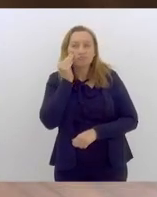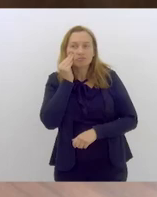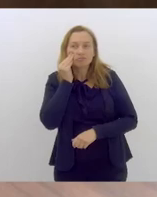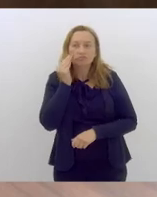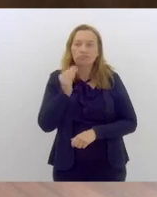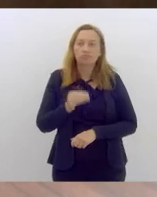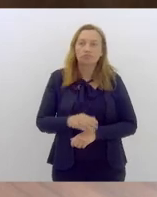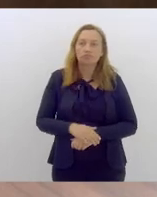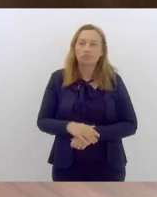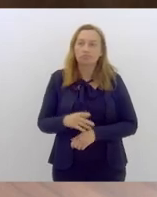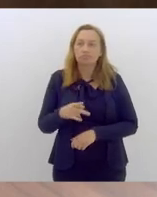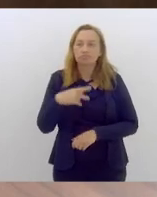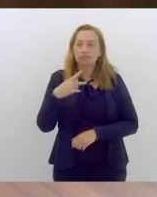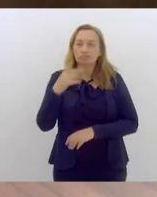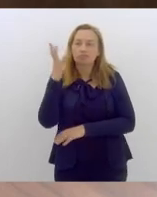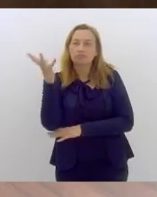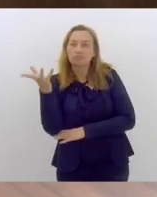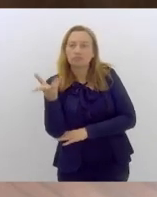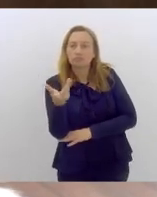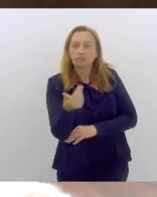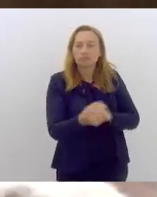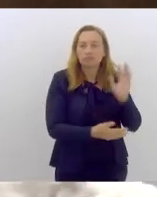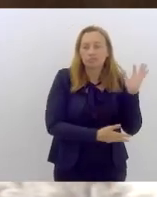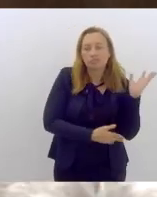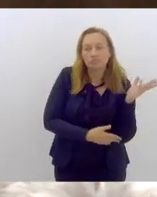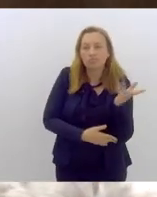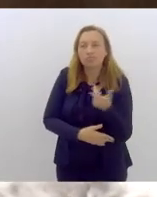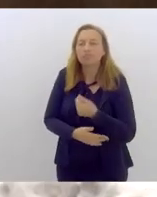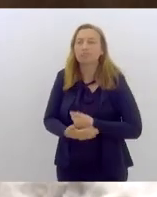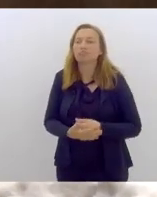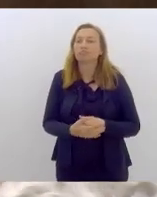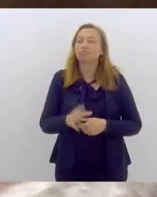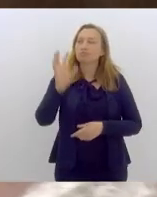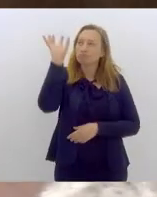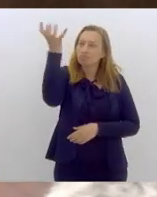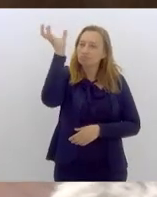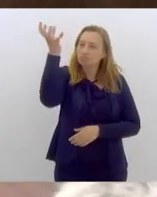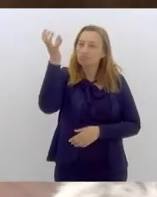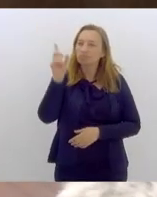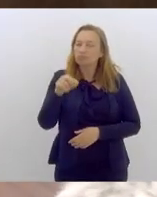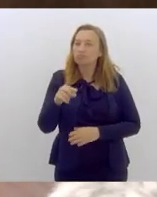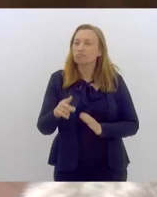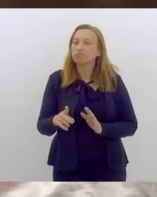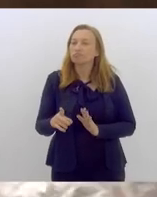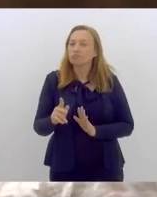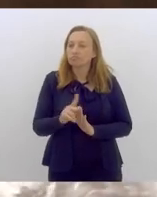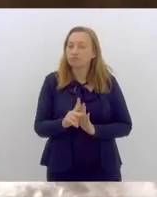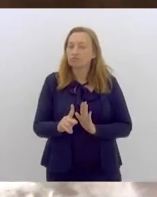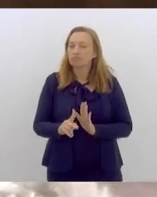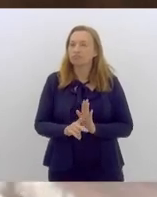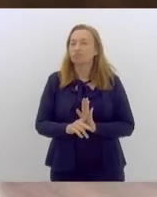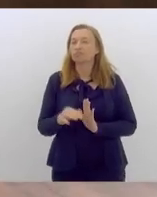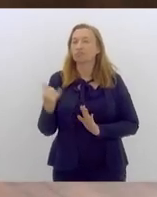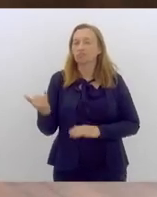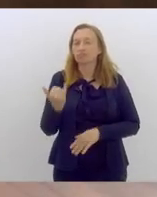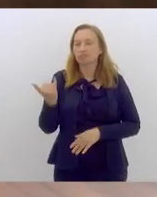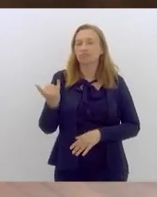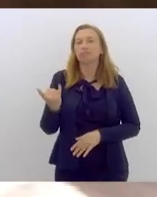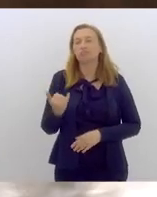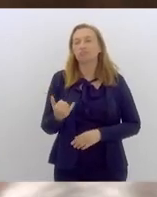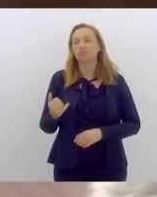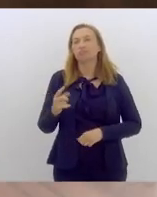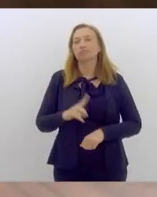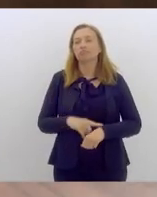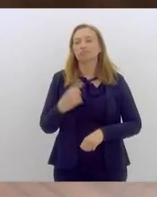Francisco, que fala sobre o meio ambiente, que fala sobre as emergências climáticas, é um projeto necessário para o tempo e o momento em que